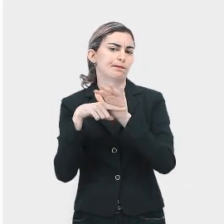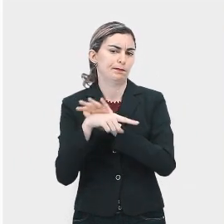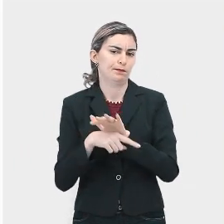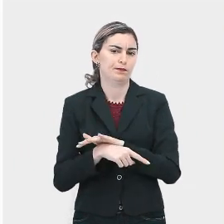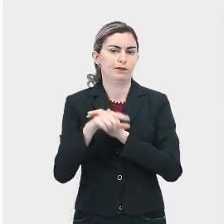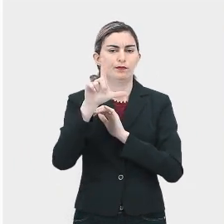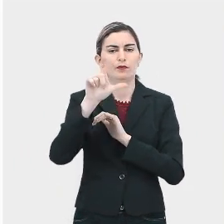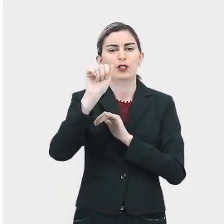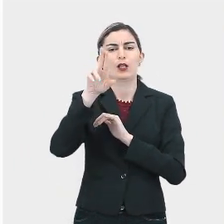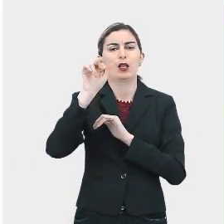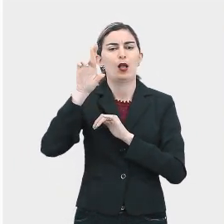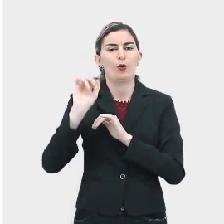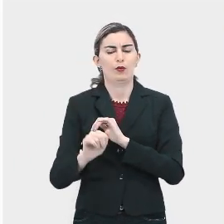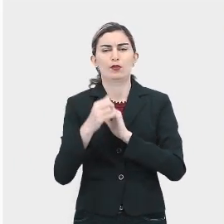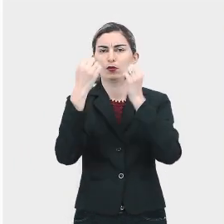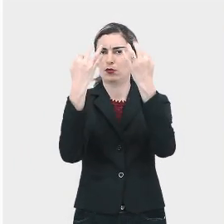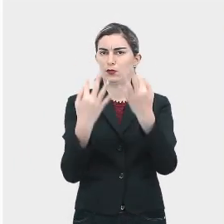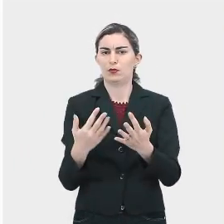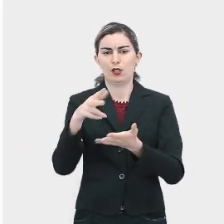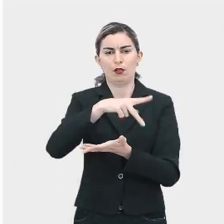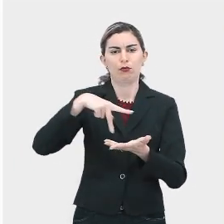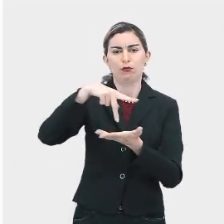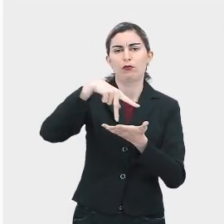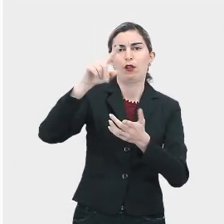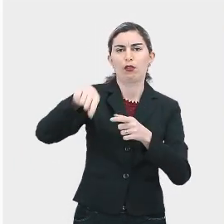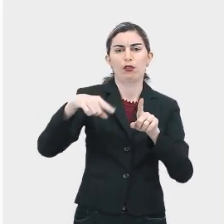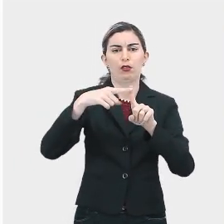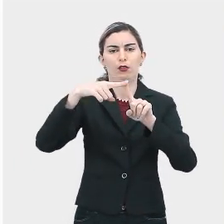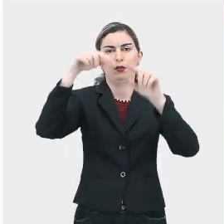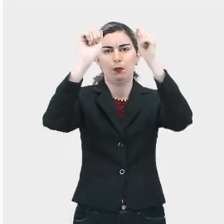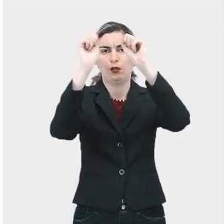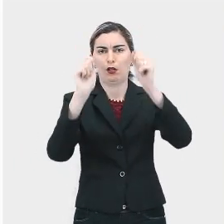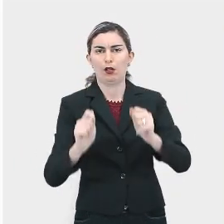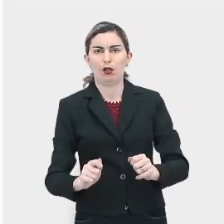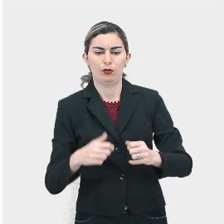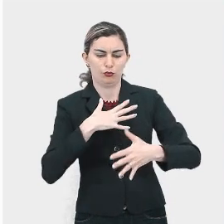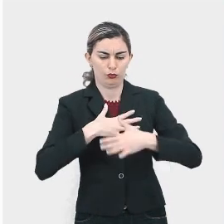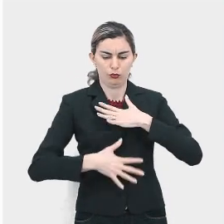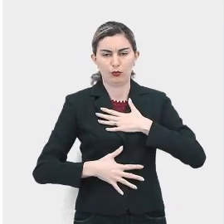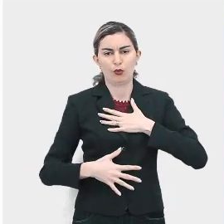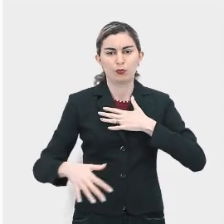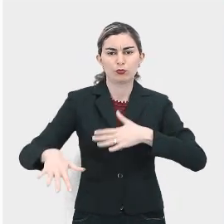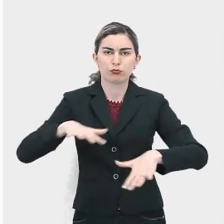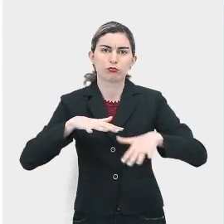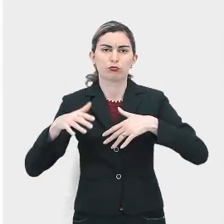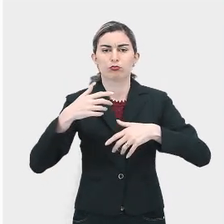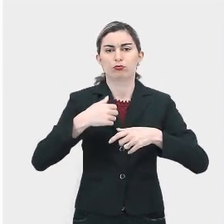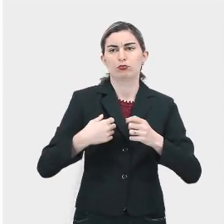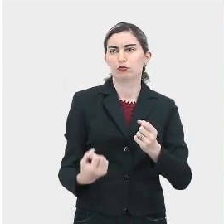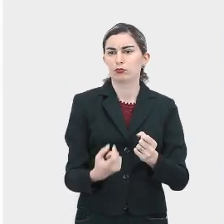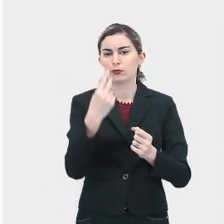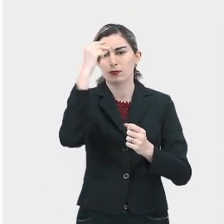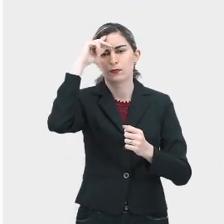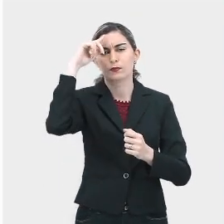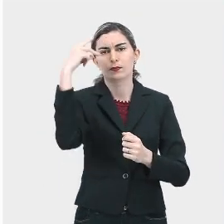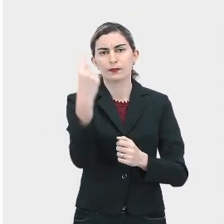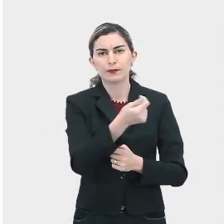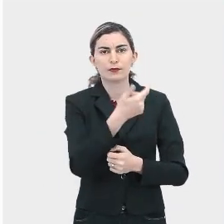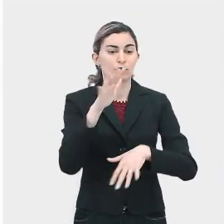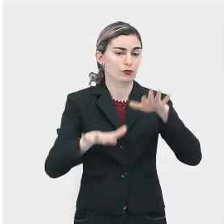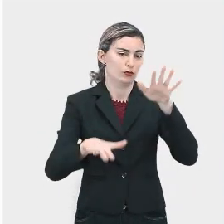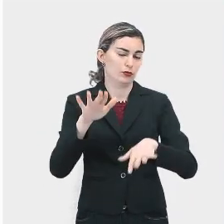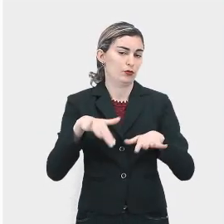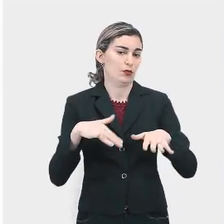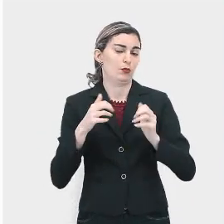pesquisadora Laura Aidar fala que a dança é um tipo de arte que utiliza o corpo como instrumento criativo